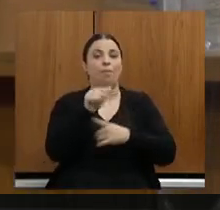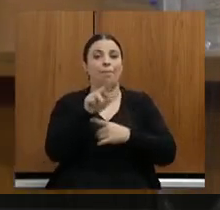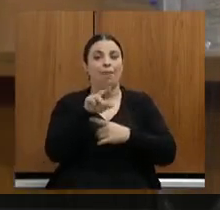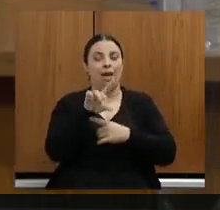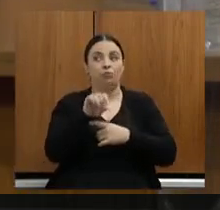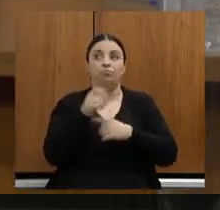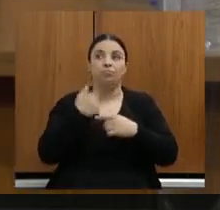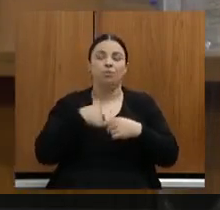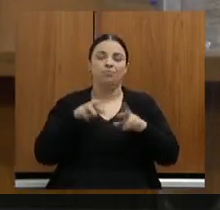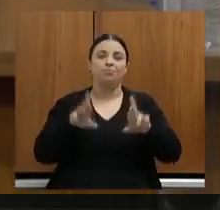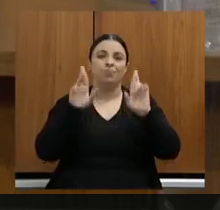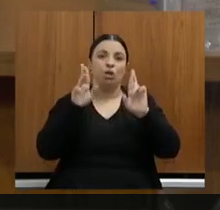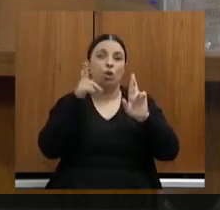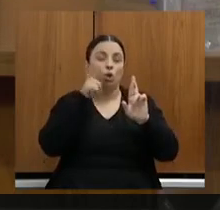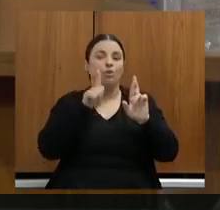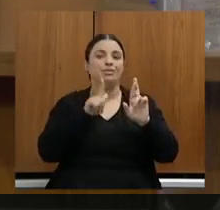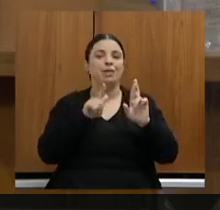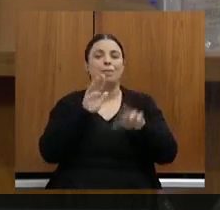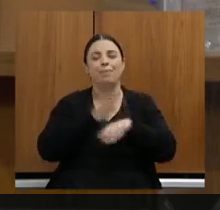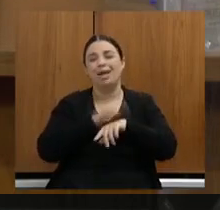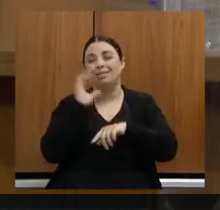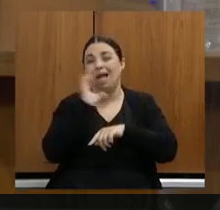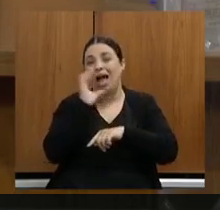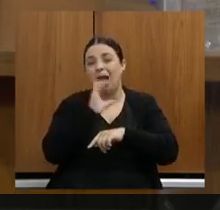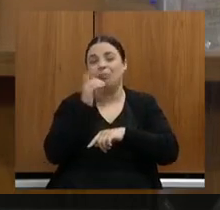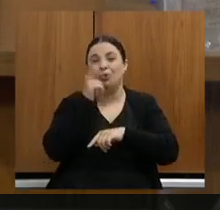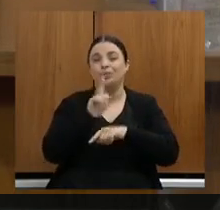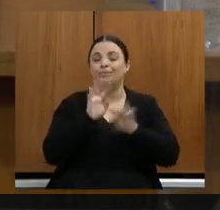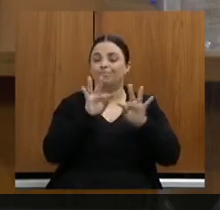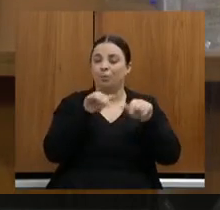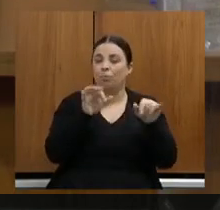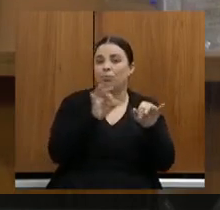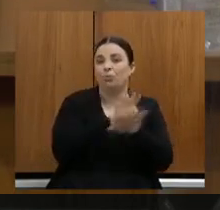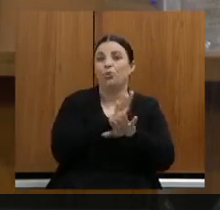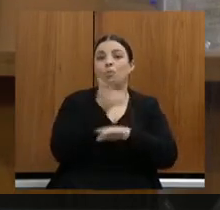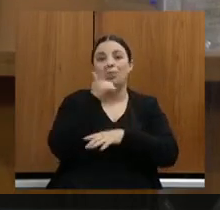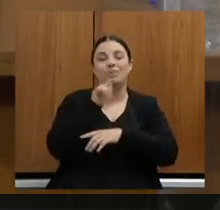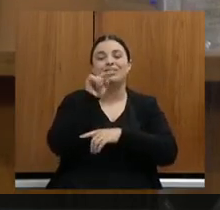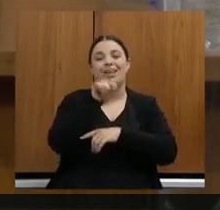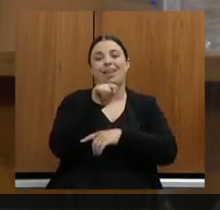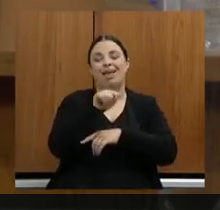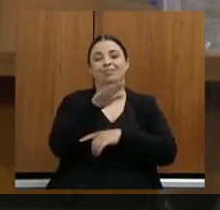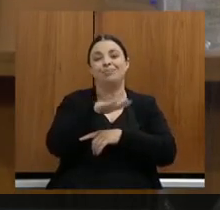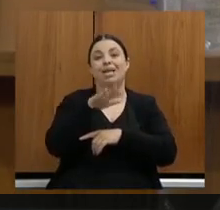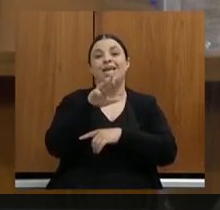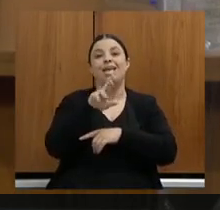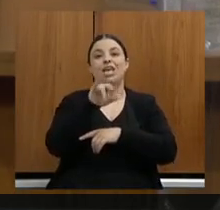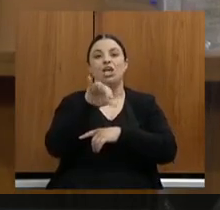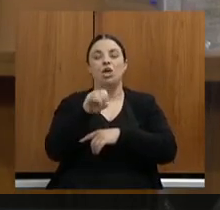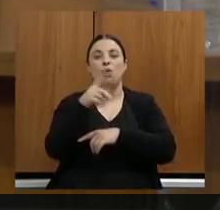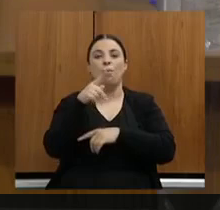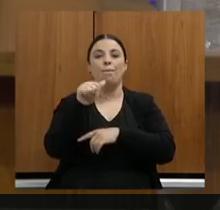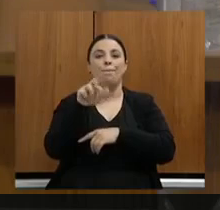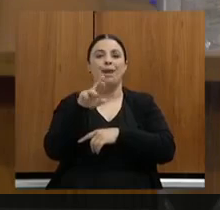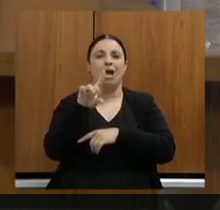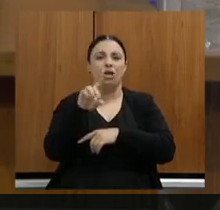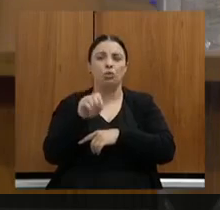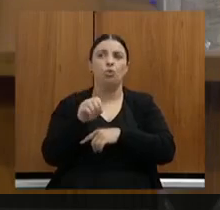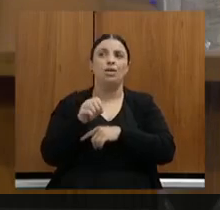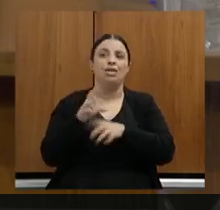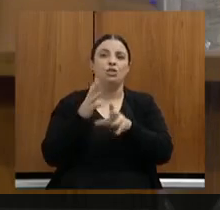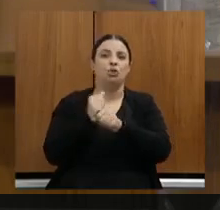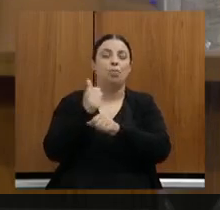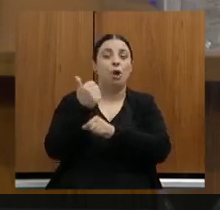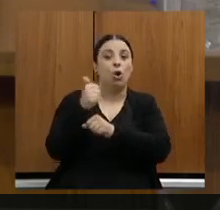consiga finalizar mais rápido possível para começar a chegar lá em Rio Pardo e aos mais 11 municípios da região